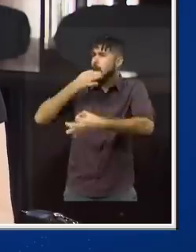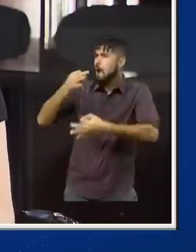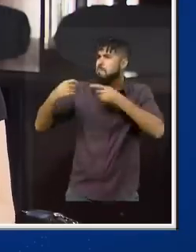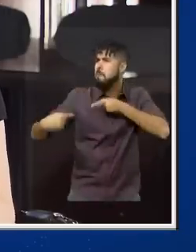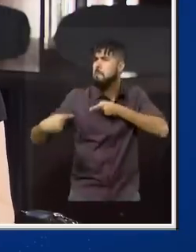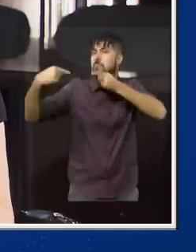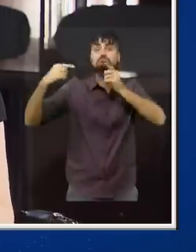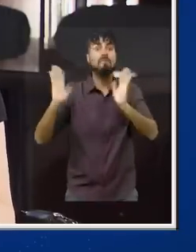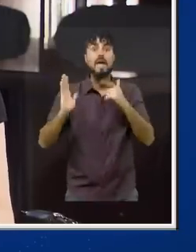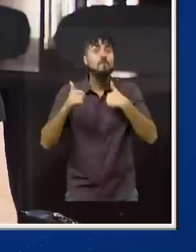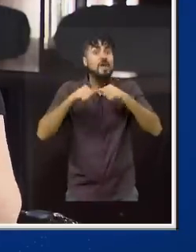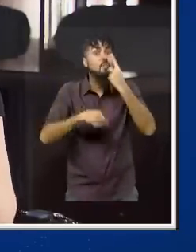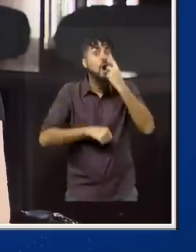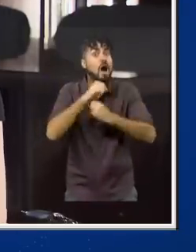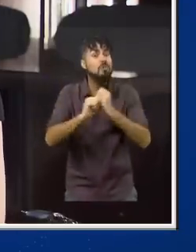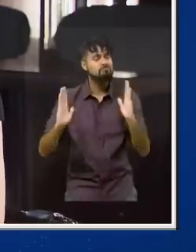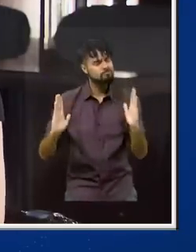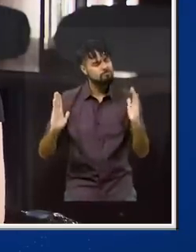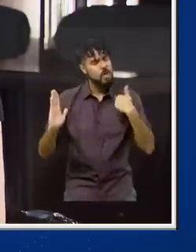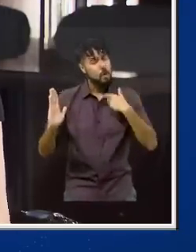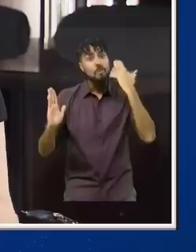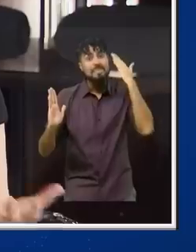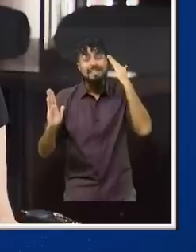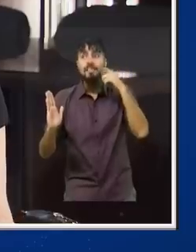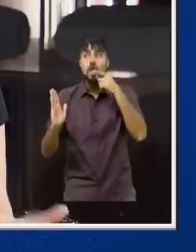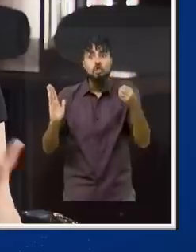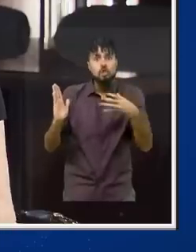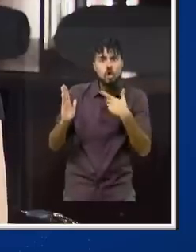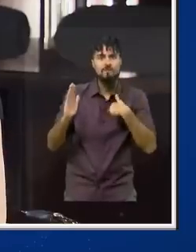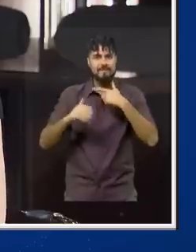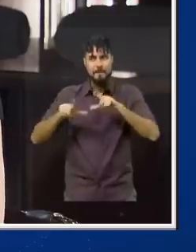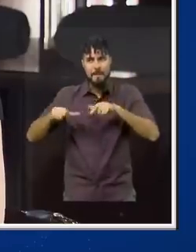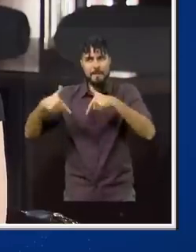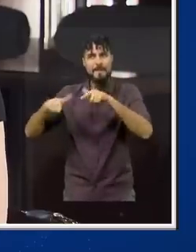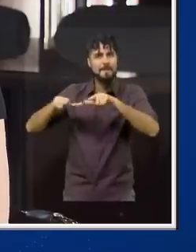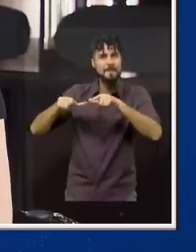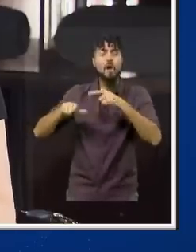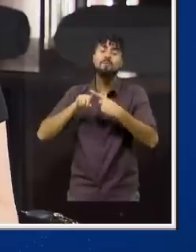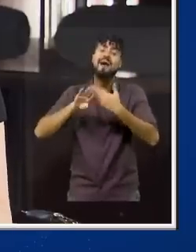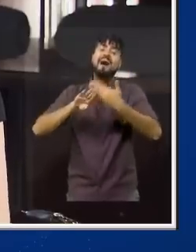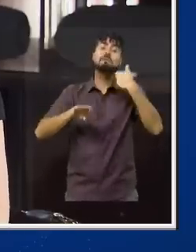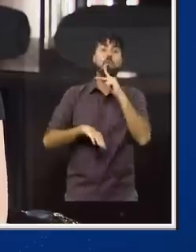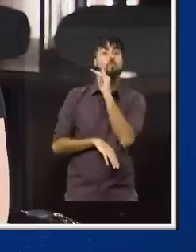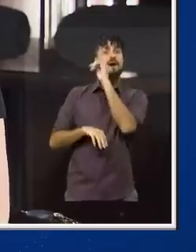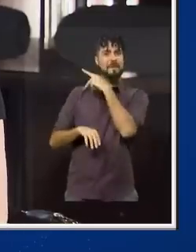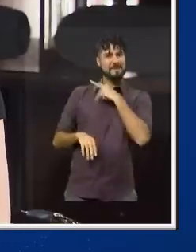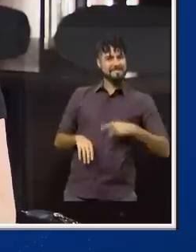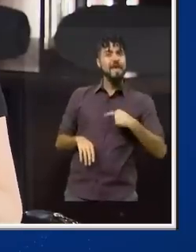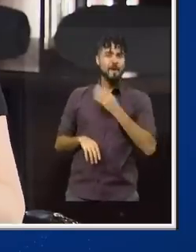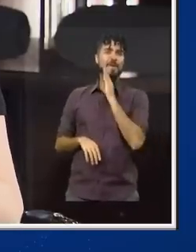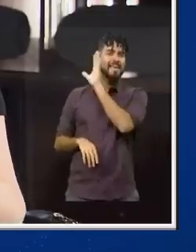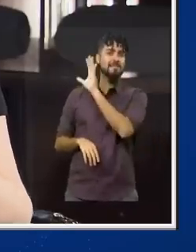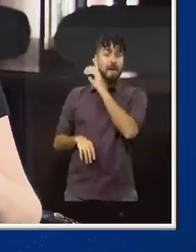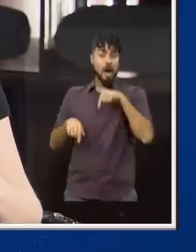era masculina agora começa a oxigenação já mais de cinquenta por cento e cinquenta e três por cento do eleitorado brasileiro algumas regiões